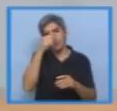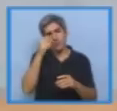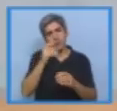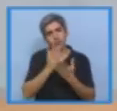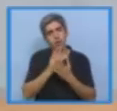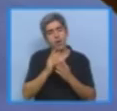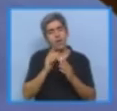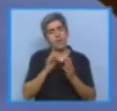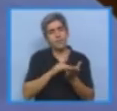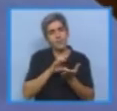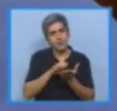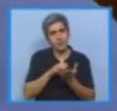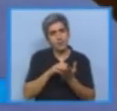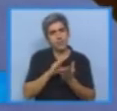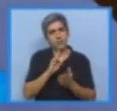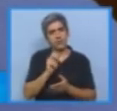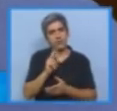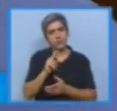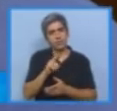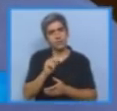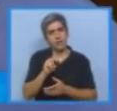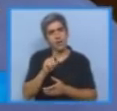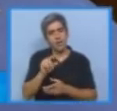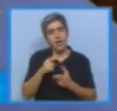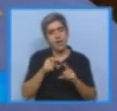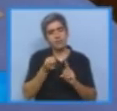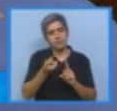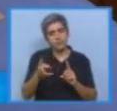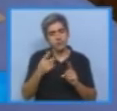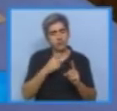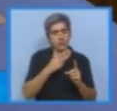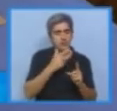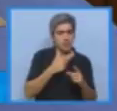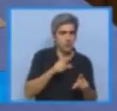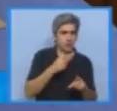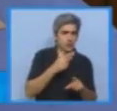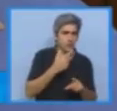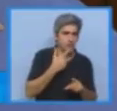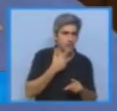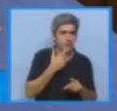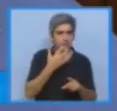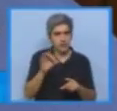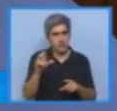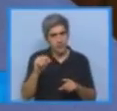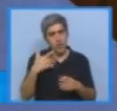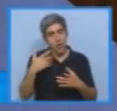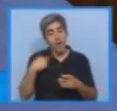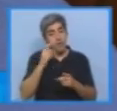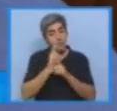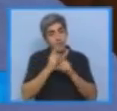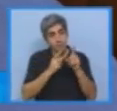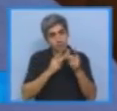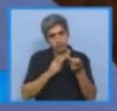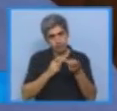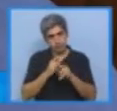Jerusalém, que a divulgam em várias línguas, inglês e francês, e nós agora propomos exatamente essa newsletter, mas em